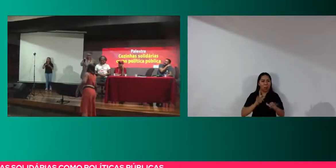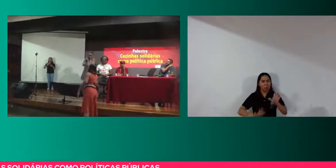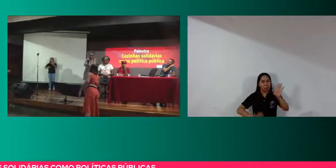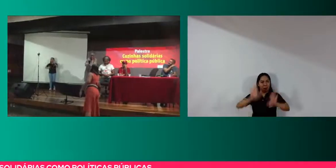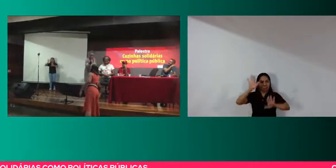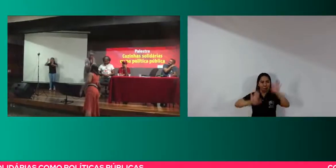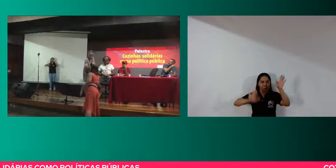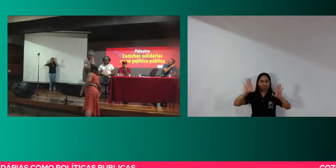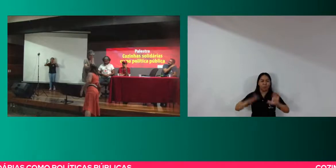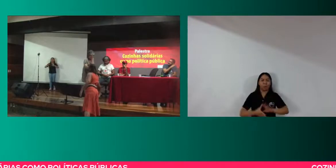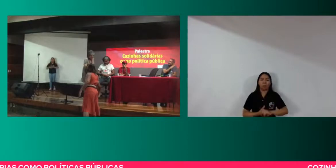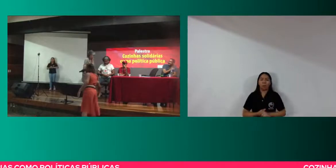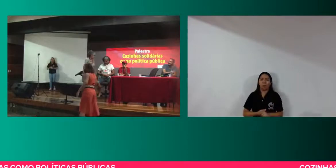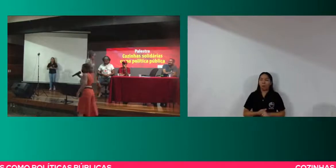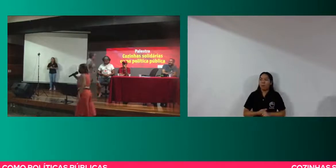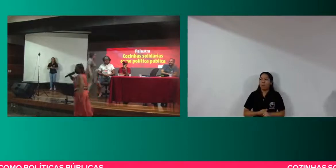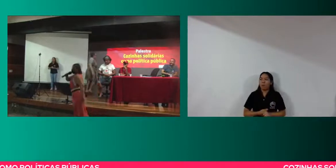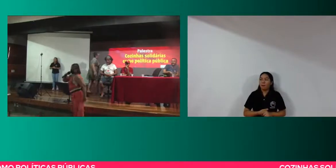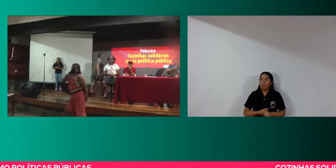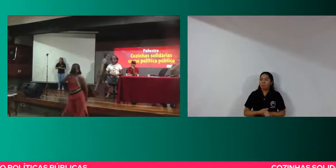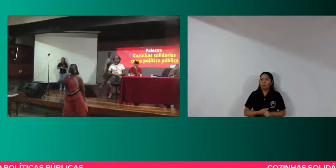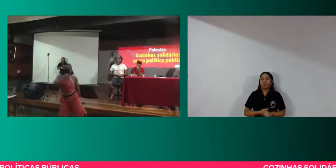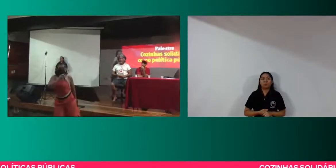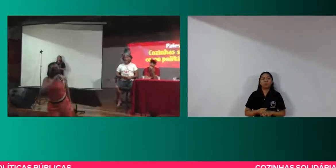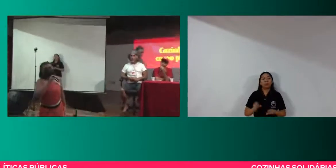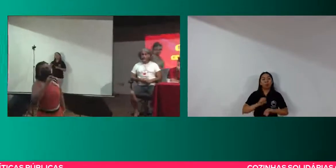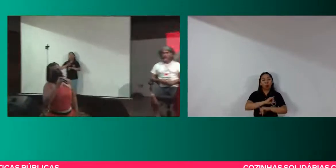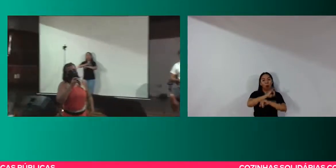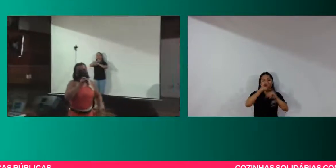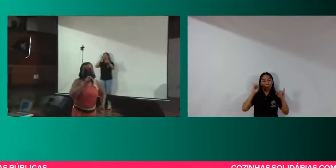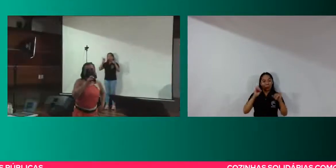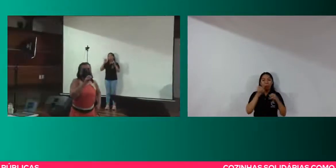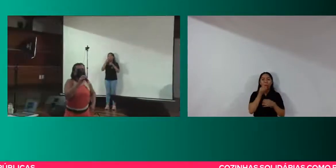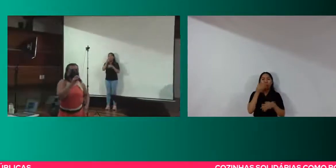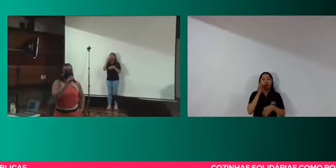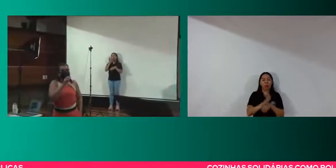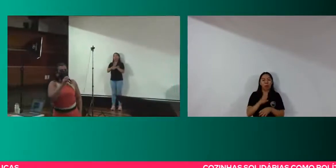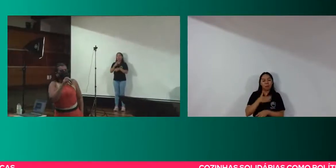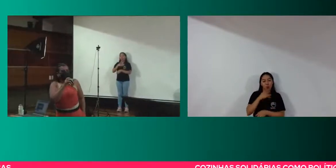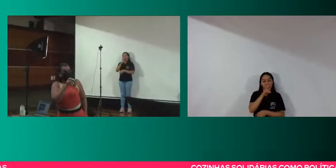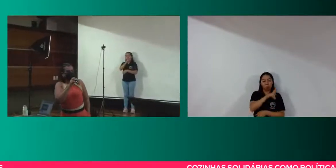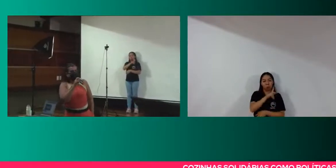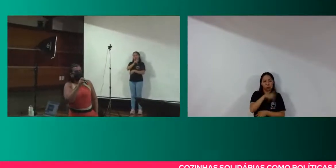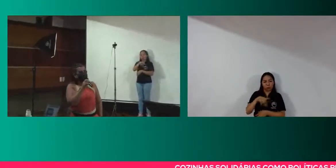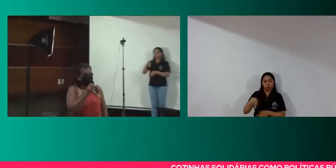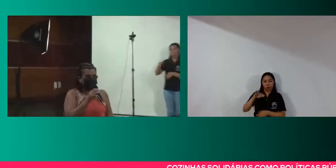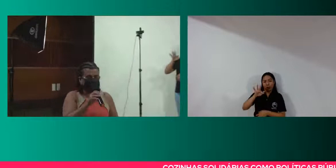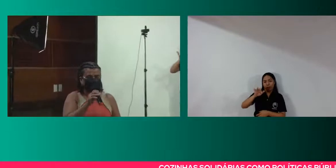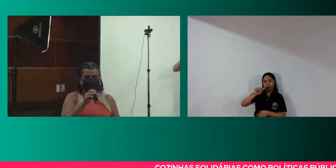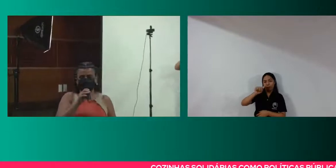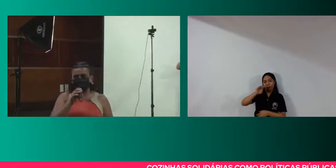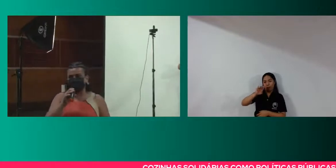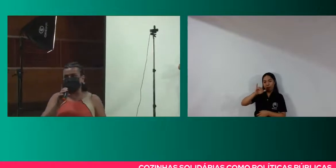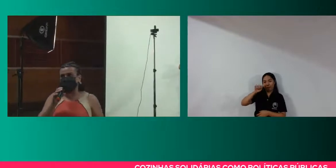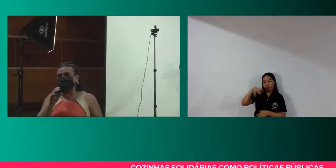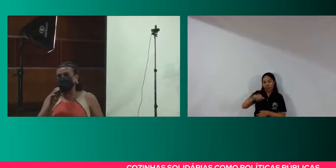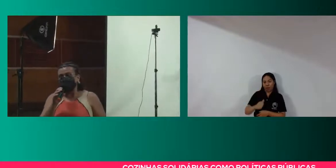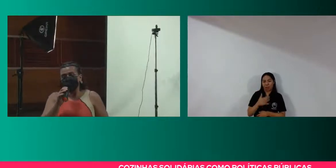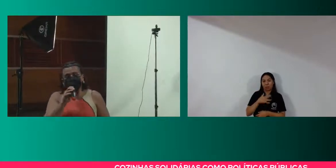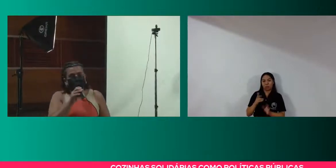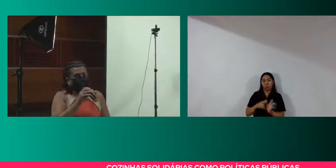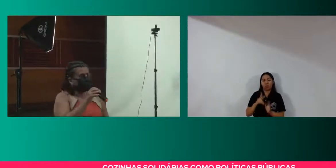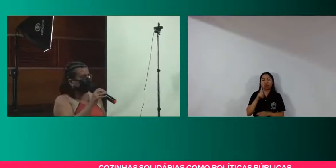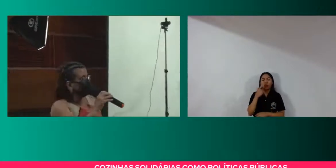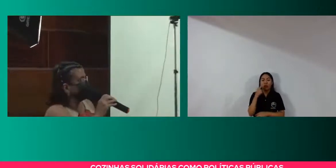E aí oi oi gente boa tarde sou professora Fabiana professora de Geografia dessa